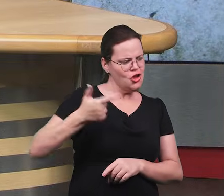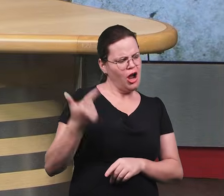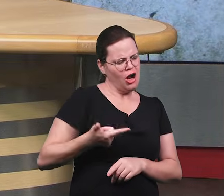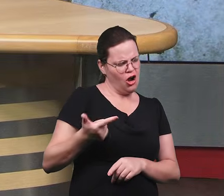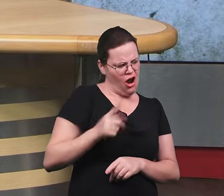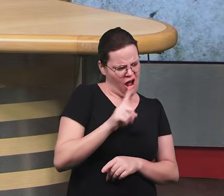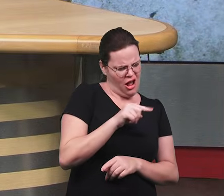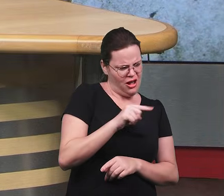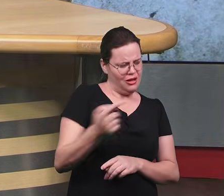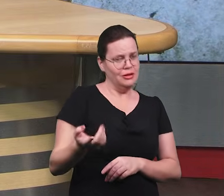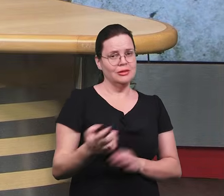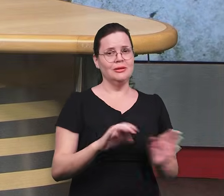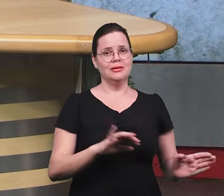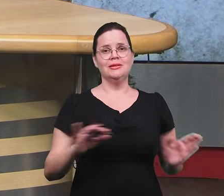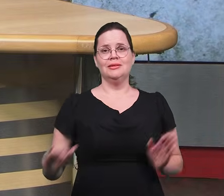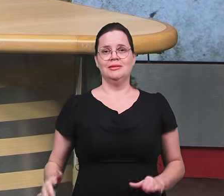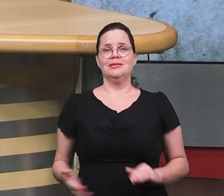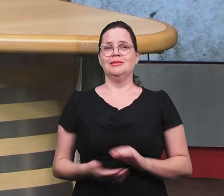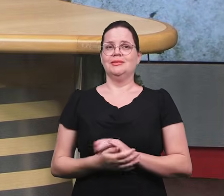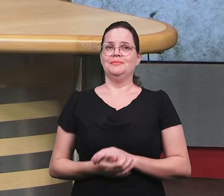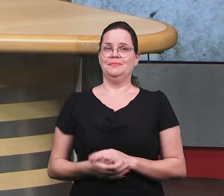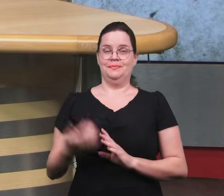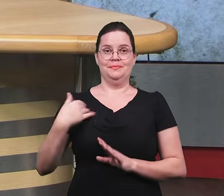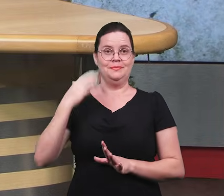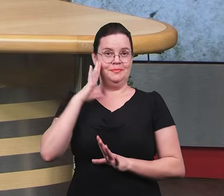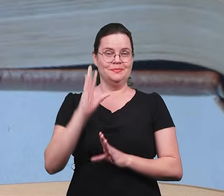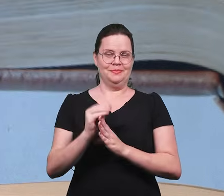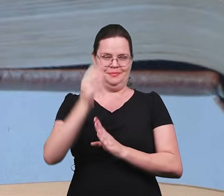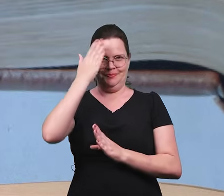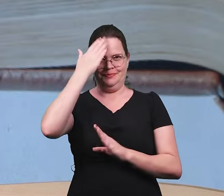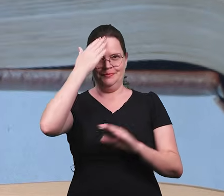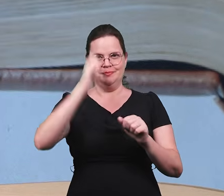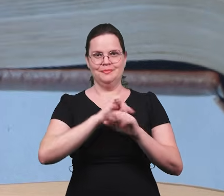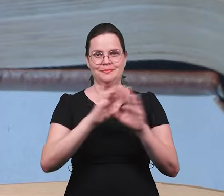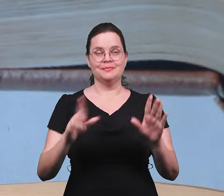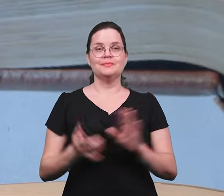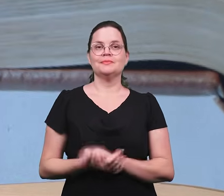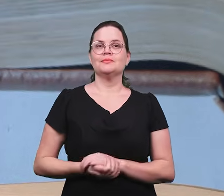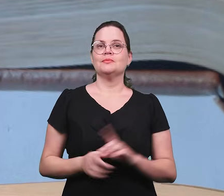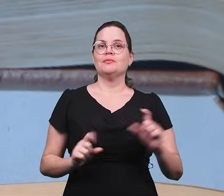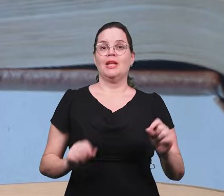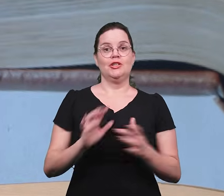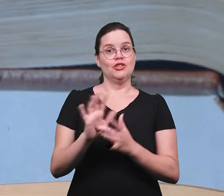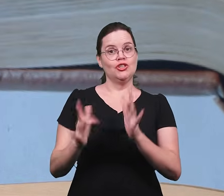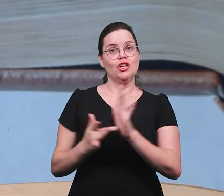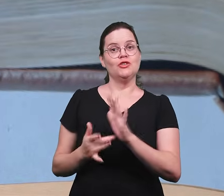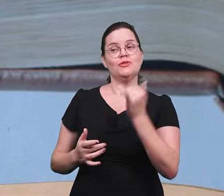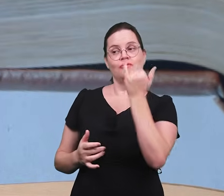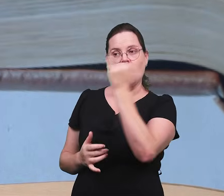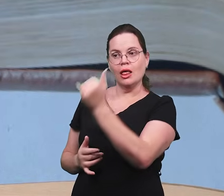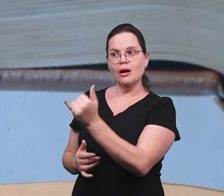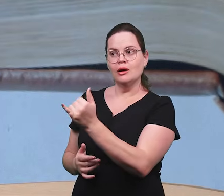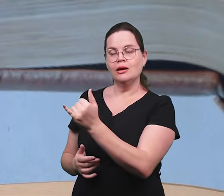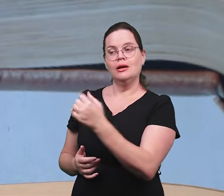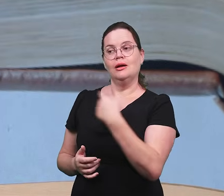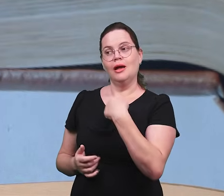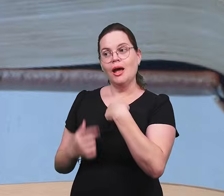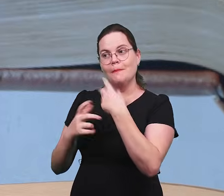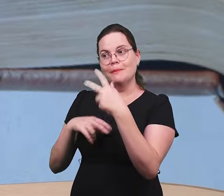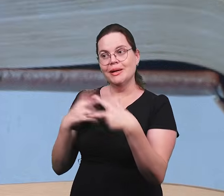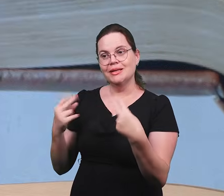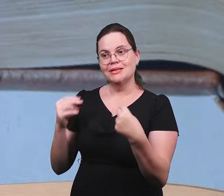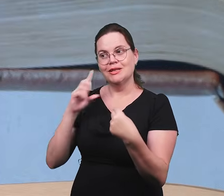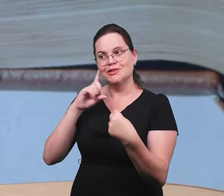gente entende assim, apesar de Jesus ter falado com ela de uma